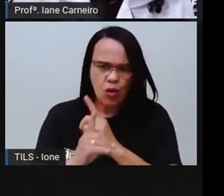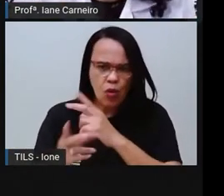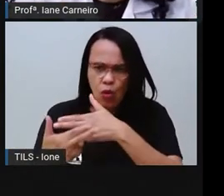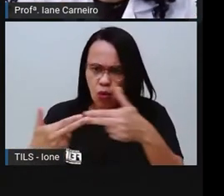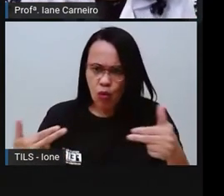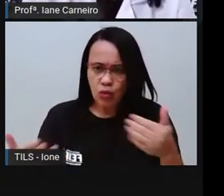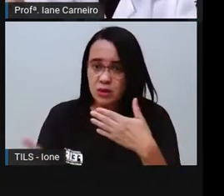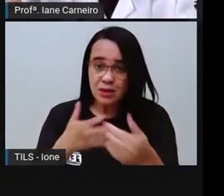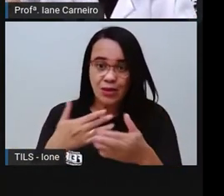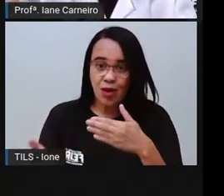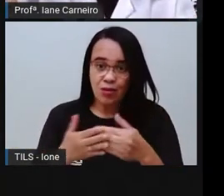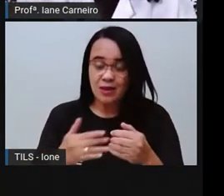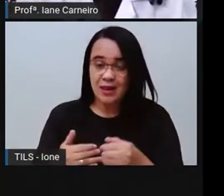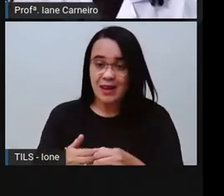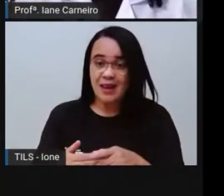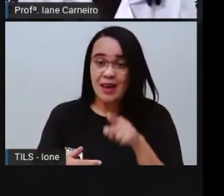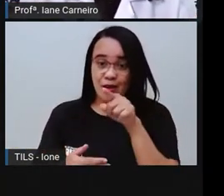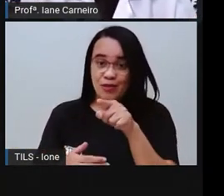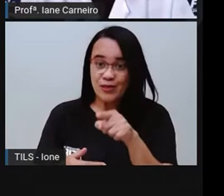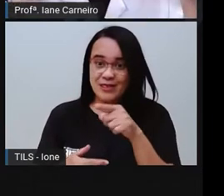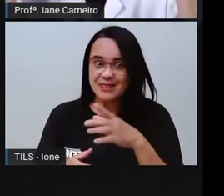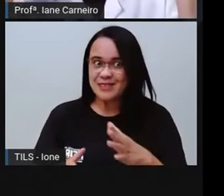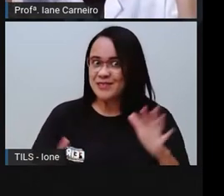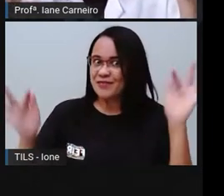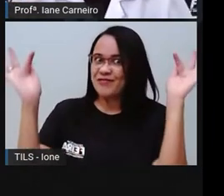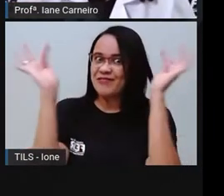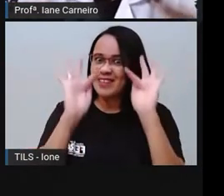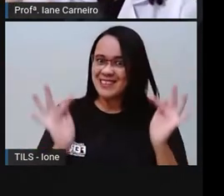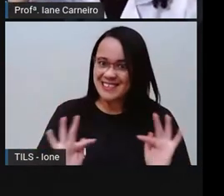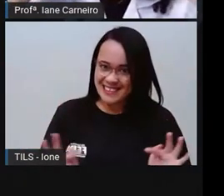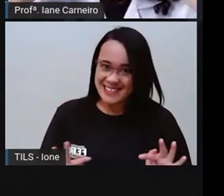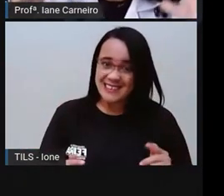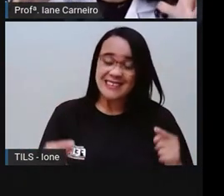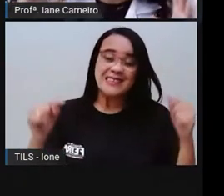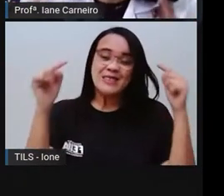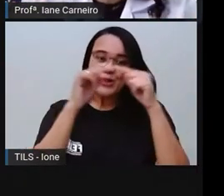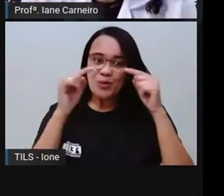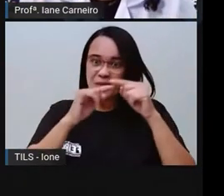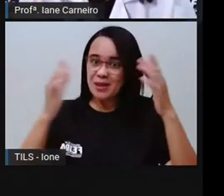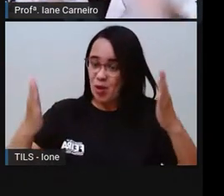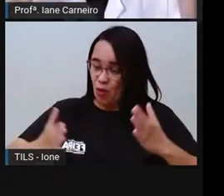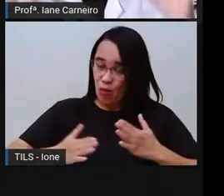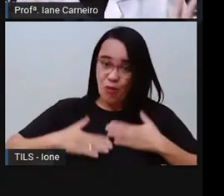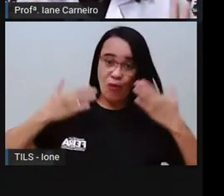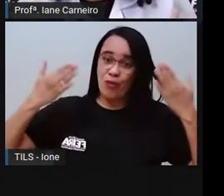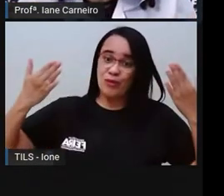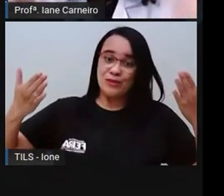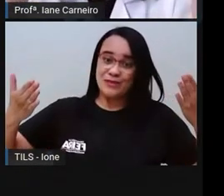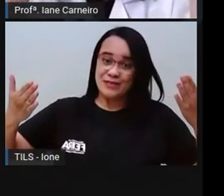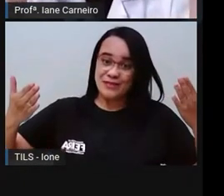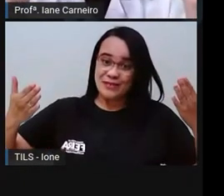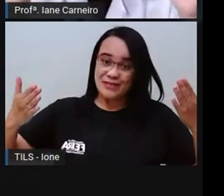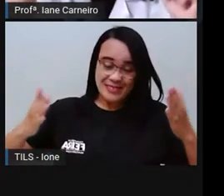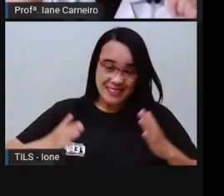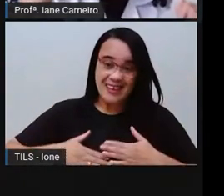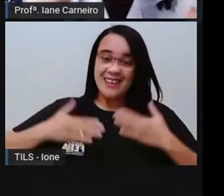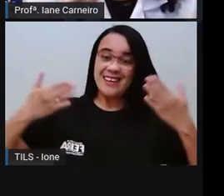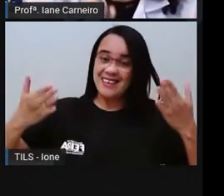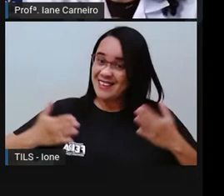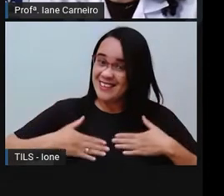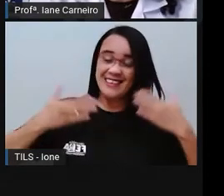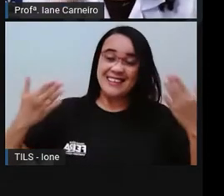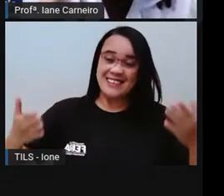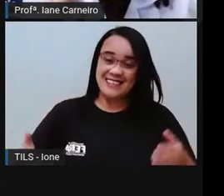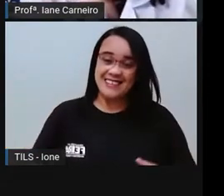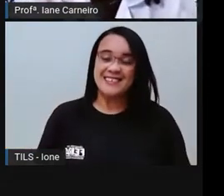exclamação é para você fazer o que você se assustou que você ficou feliz tá bom com animado e daí a gente